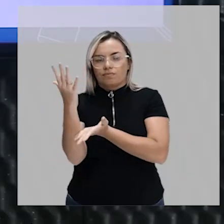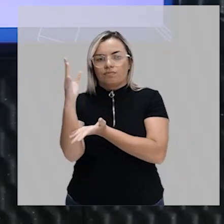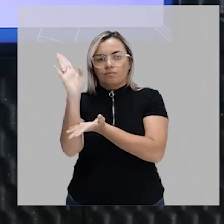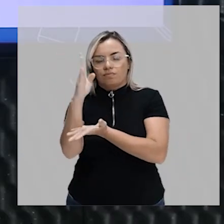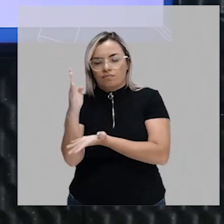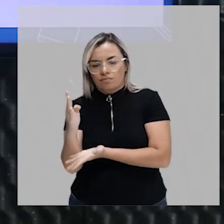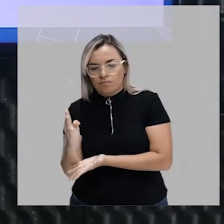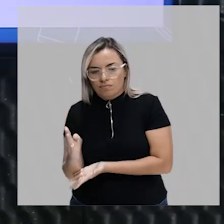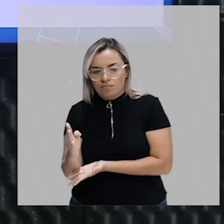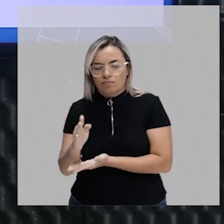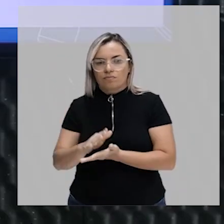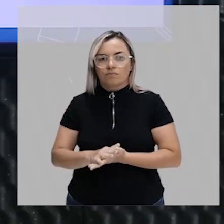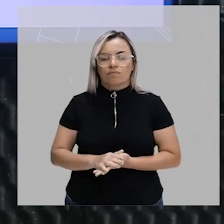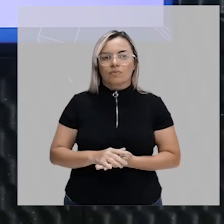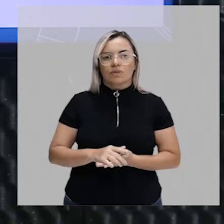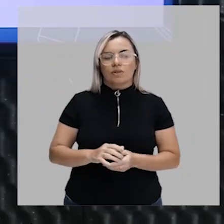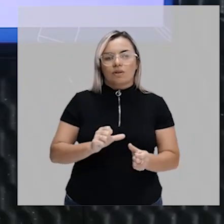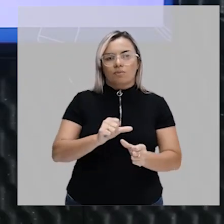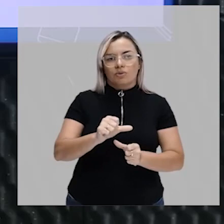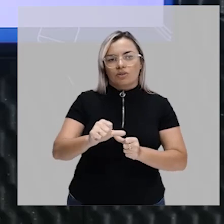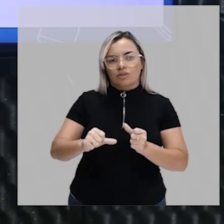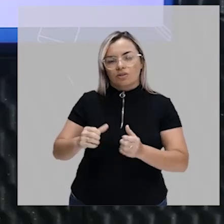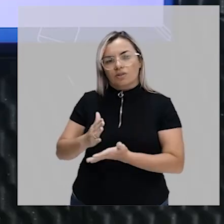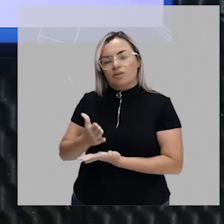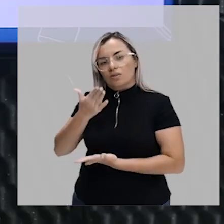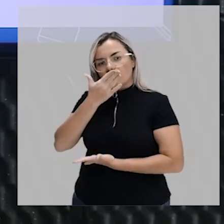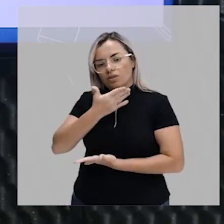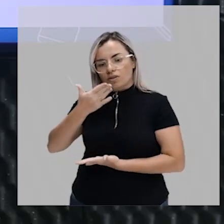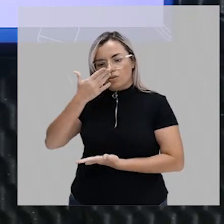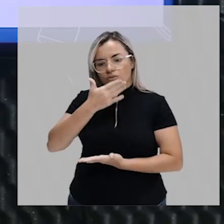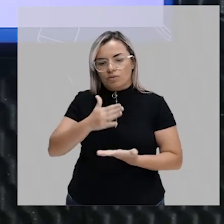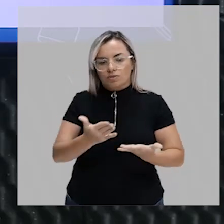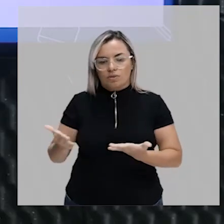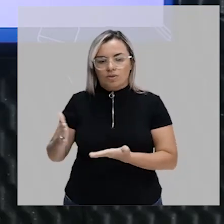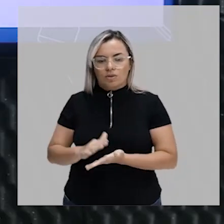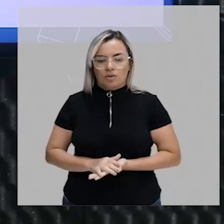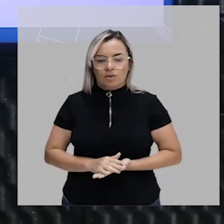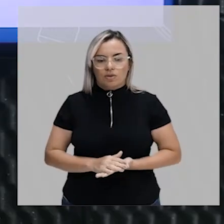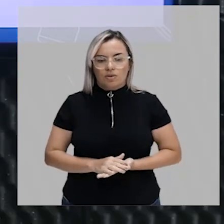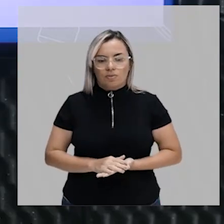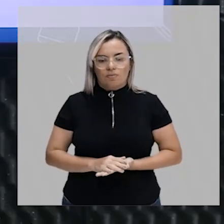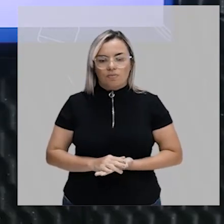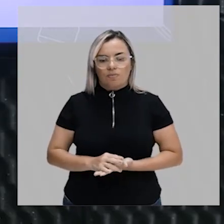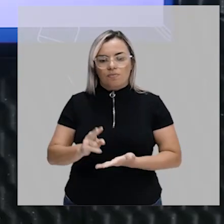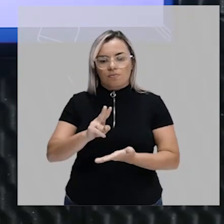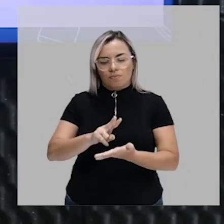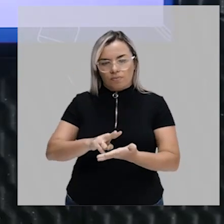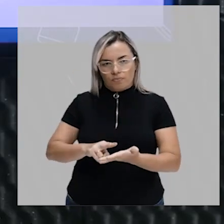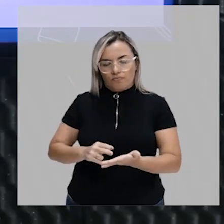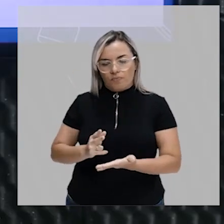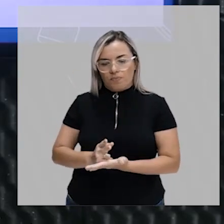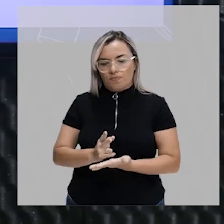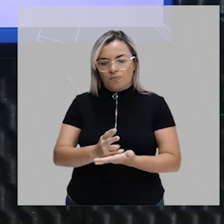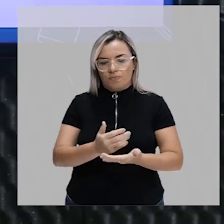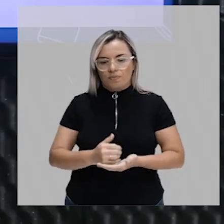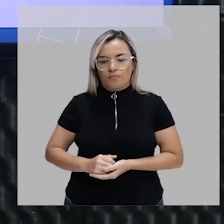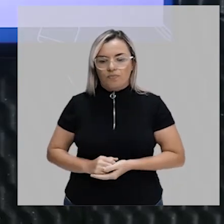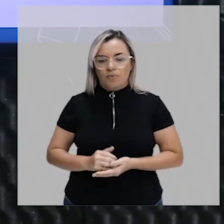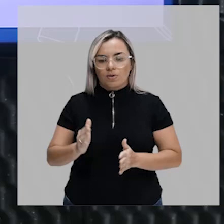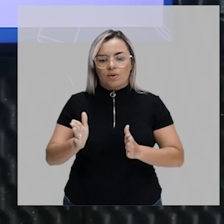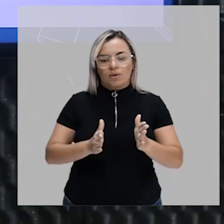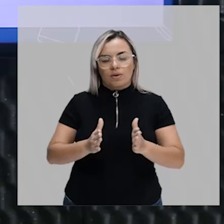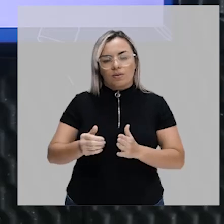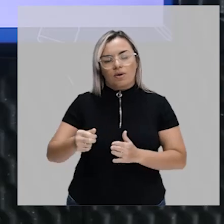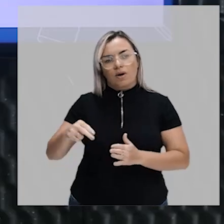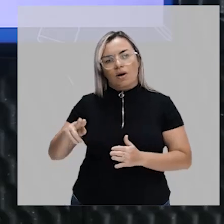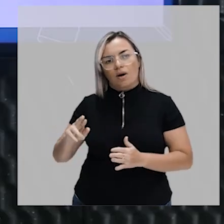principalmente para o ciclo do açúcar, tá? Então já está errado. Segundo, Após o período áureo da mineração, a região